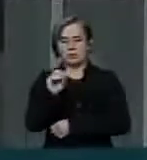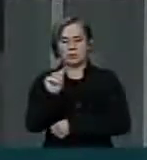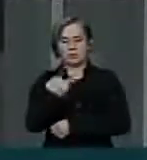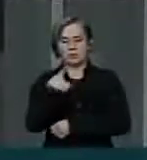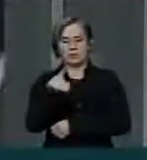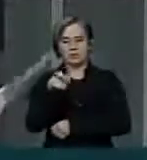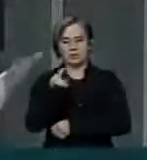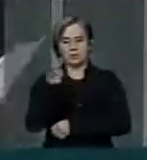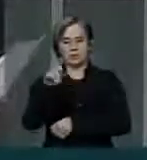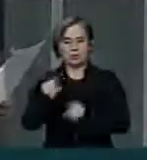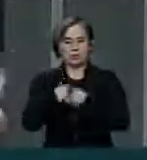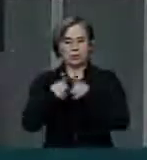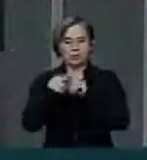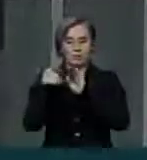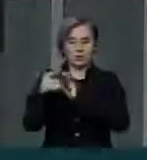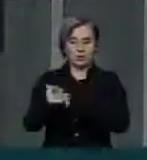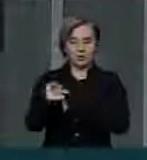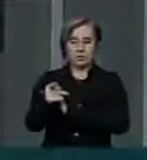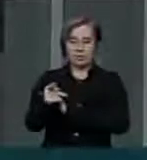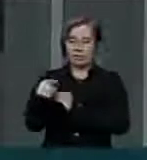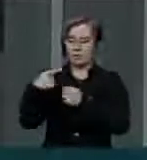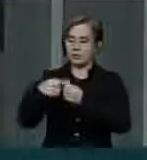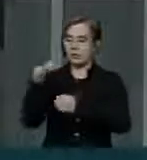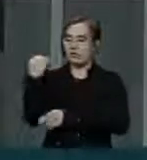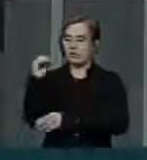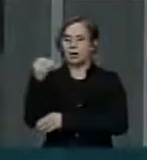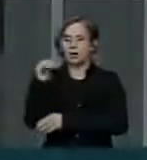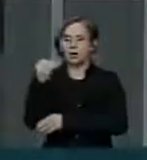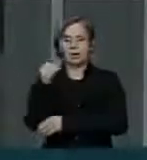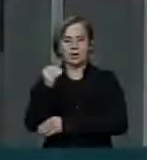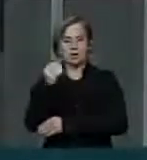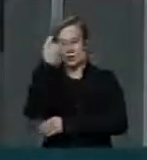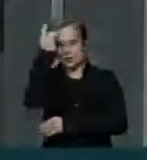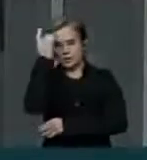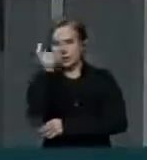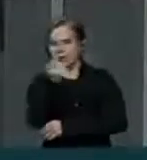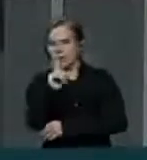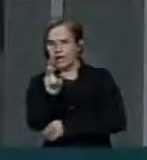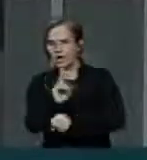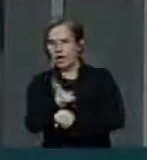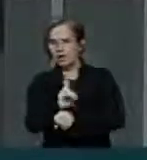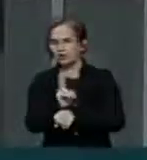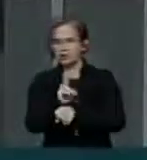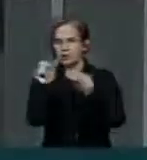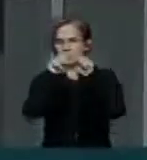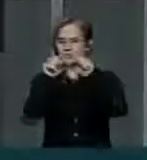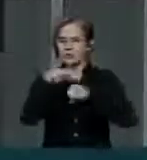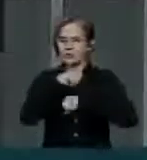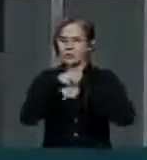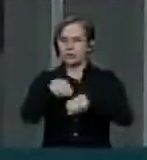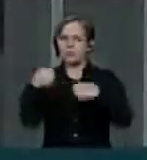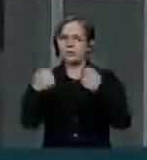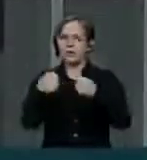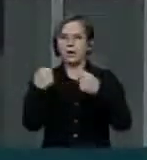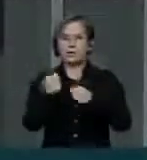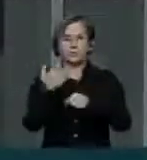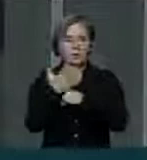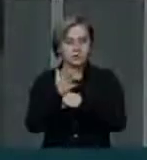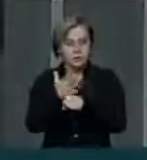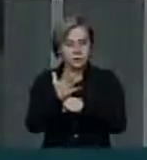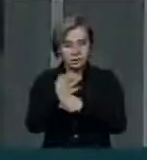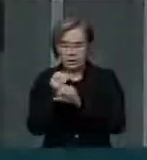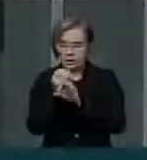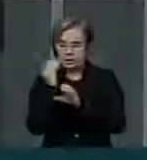Carris em Porto Alegre. Não é fácil gerir o sistema de transporte. Agora, nós precisamos de competência técnica, nós temos que